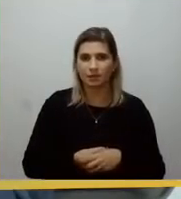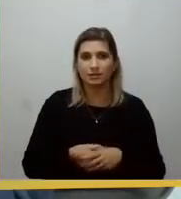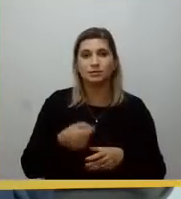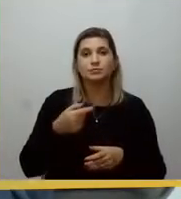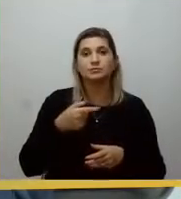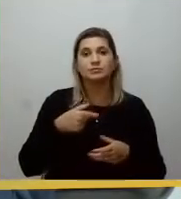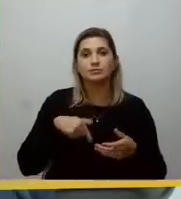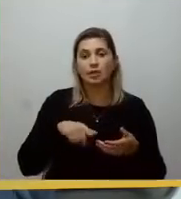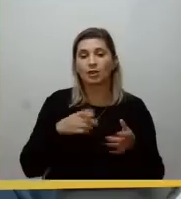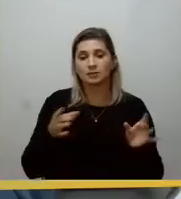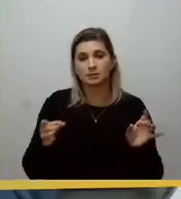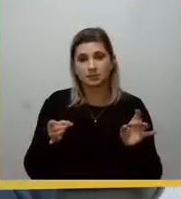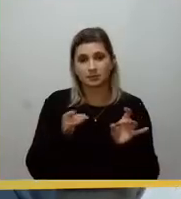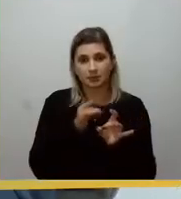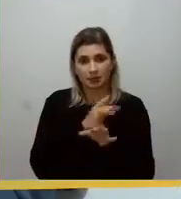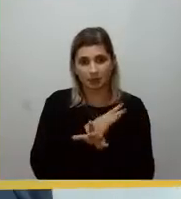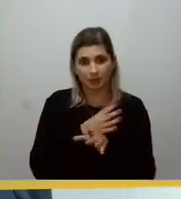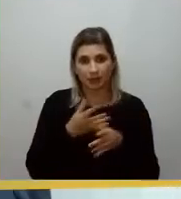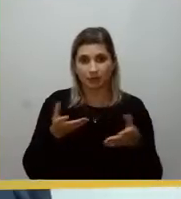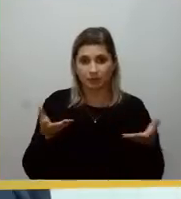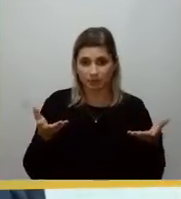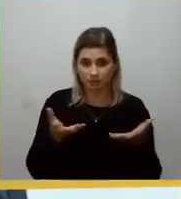então, encerramos a presente sessão.